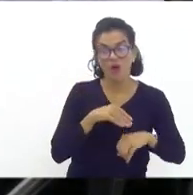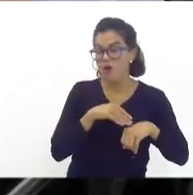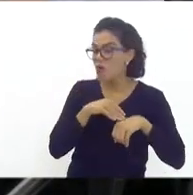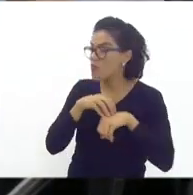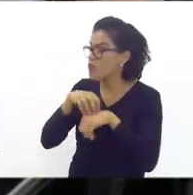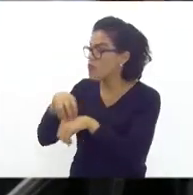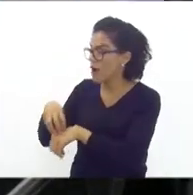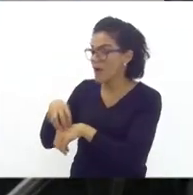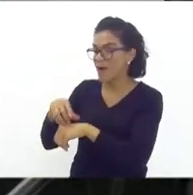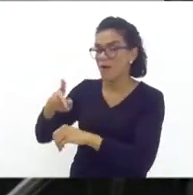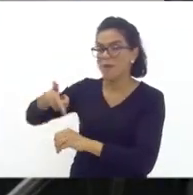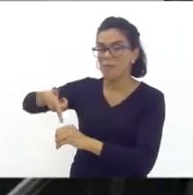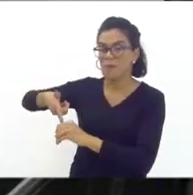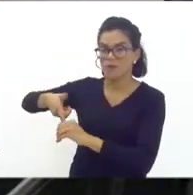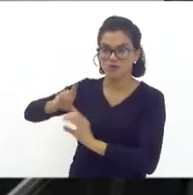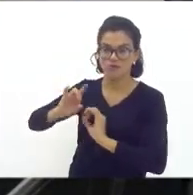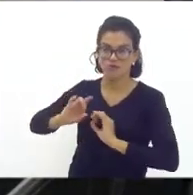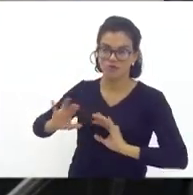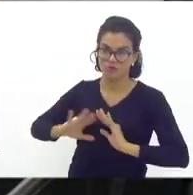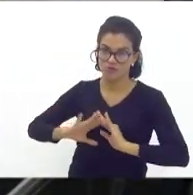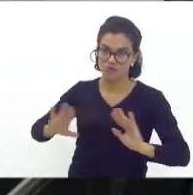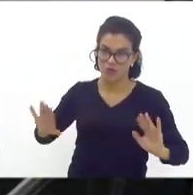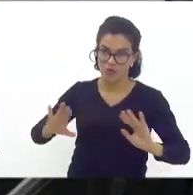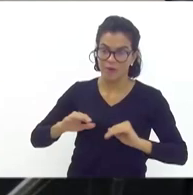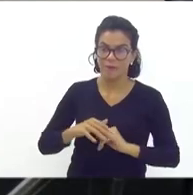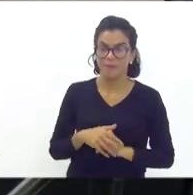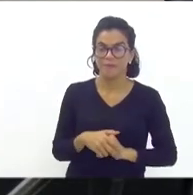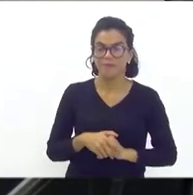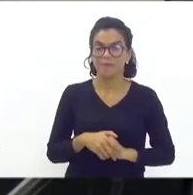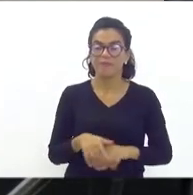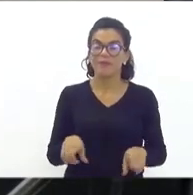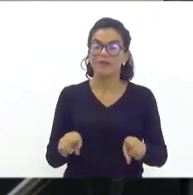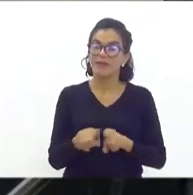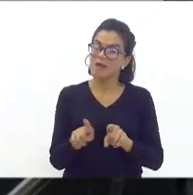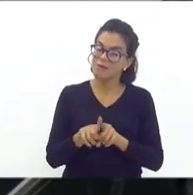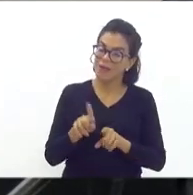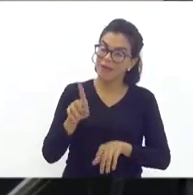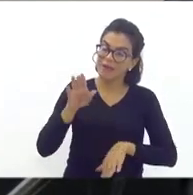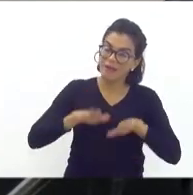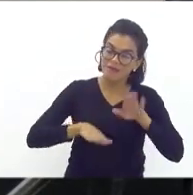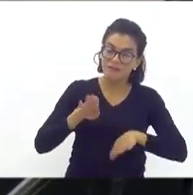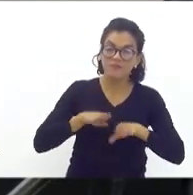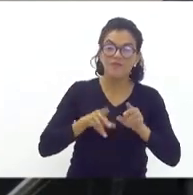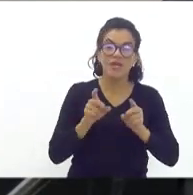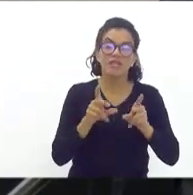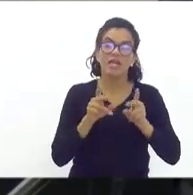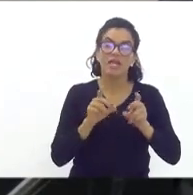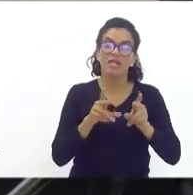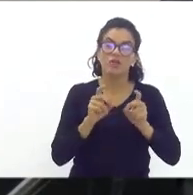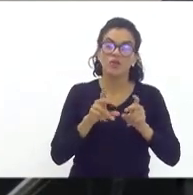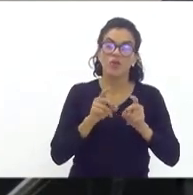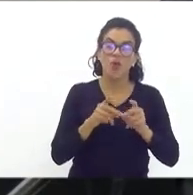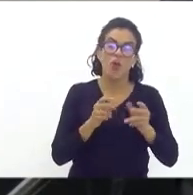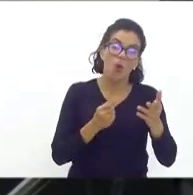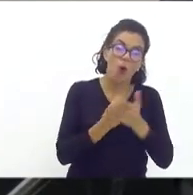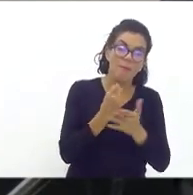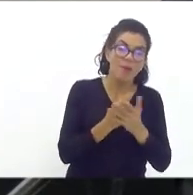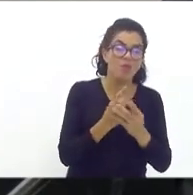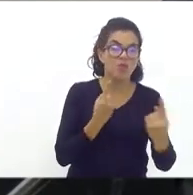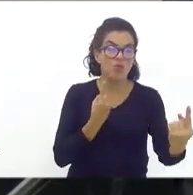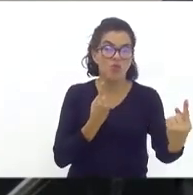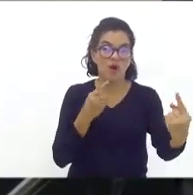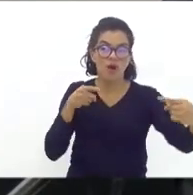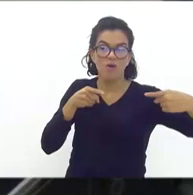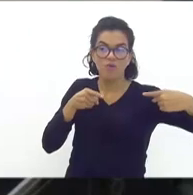exorbitante e ainda com essa possível monopolização né da empresa